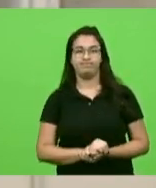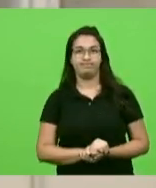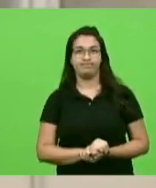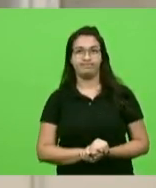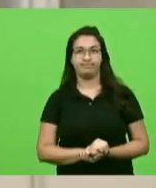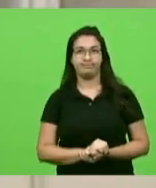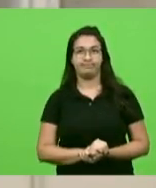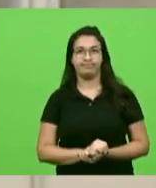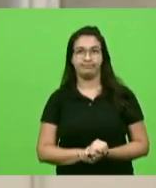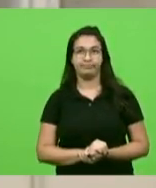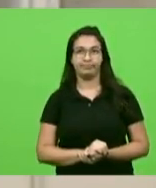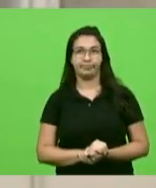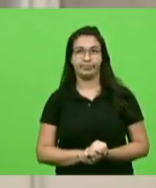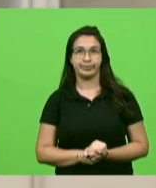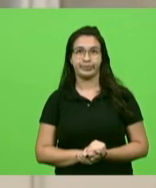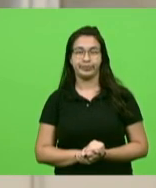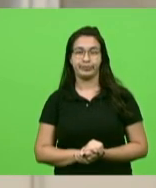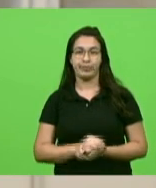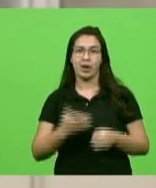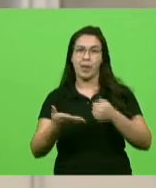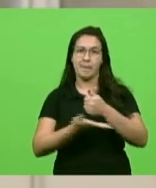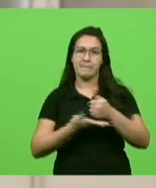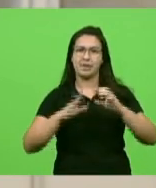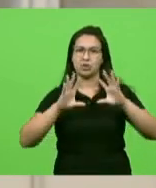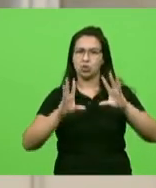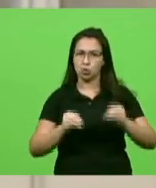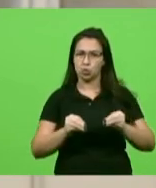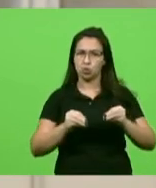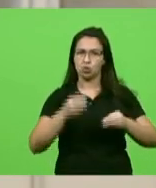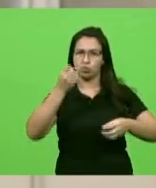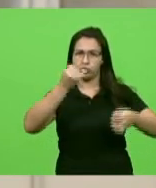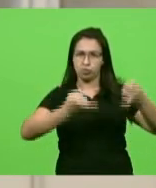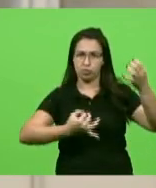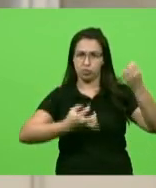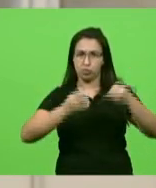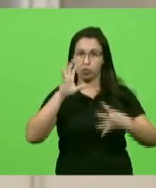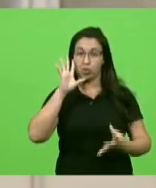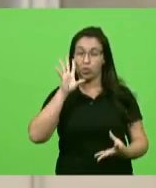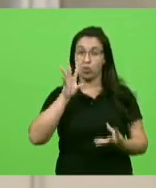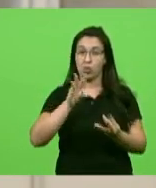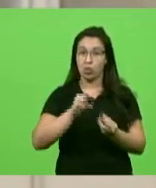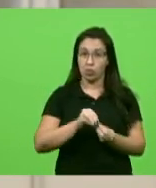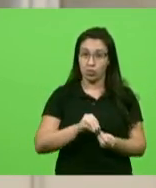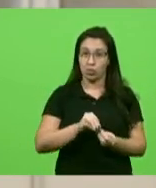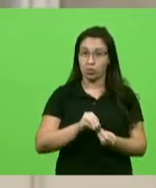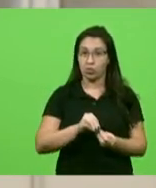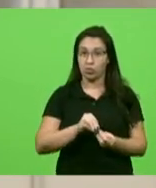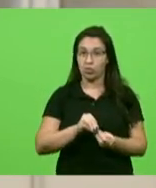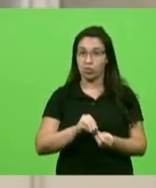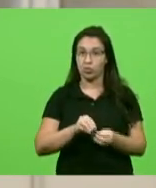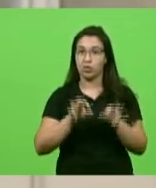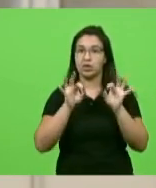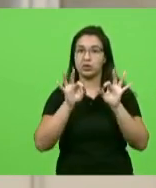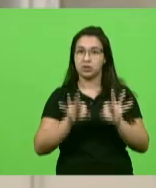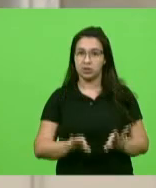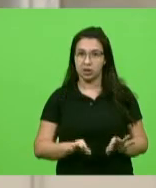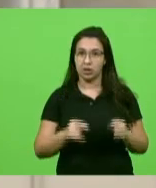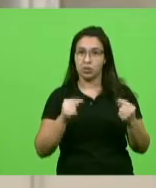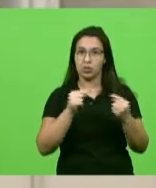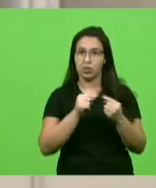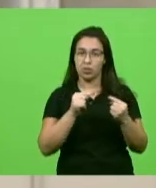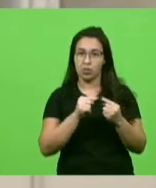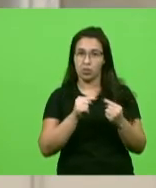e com base em todas essas considerações conclui-se estar presente a justa causa